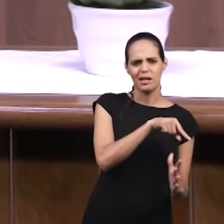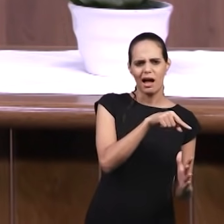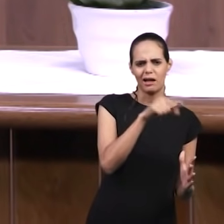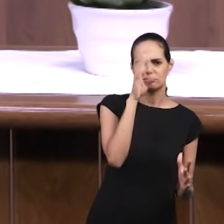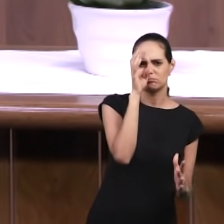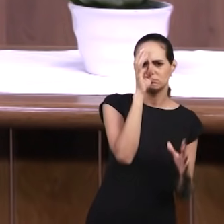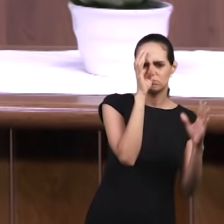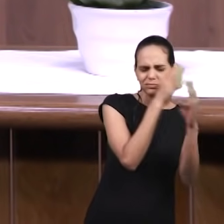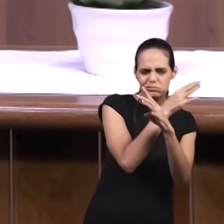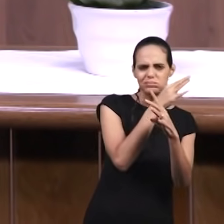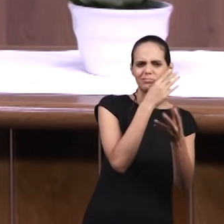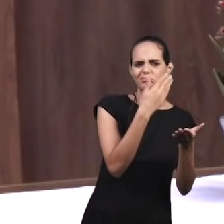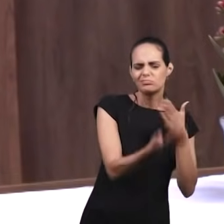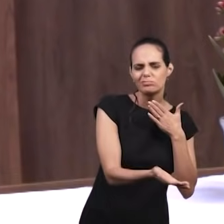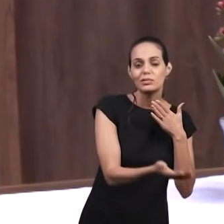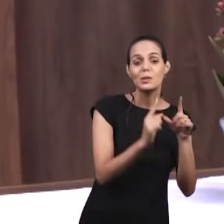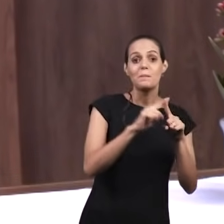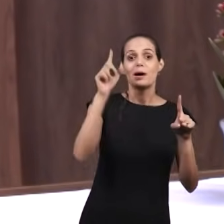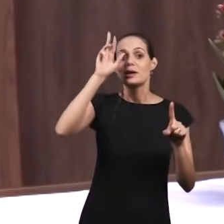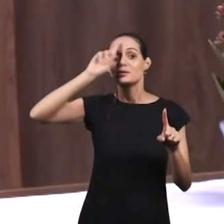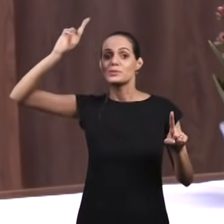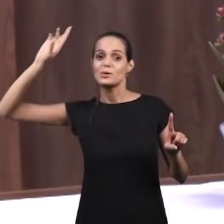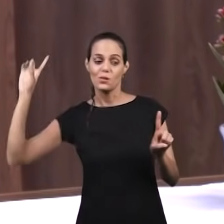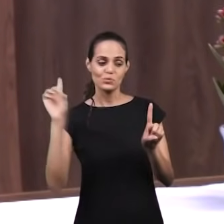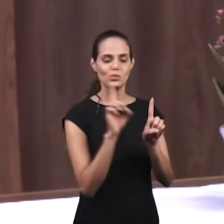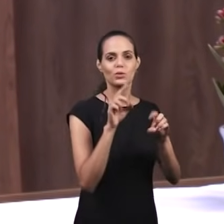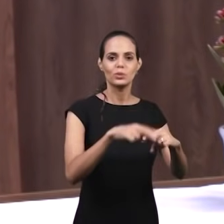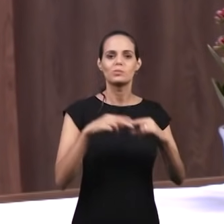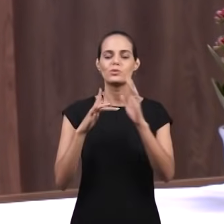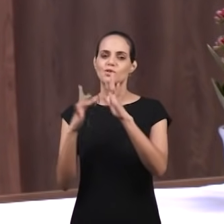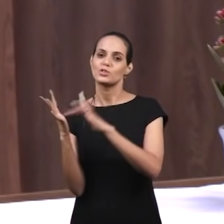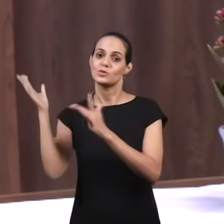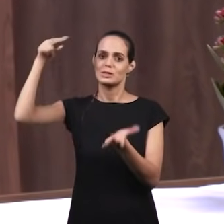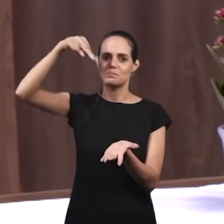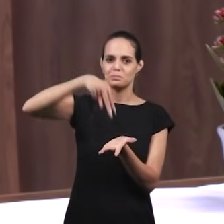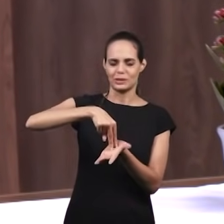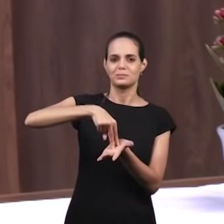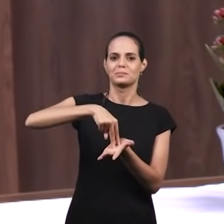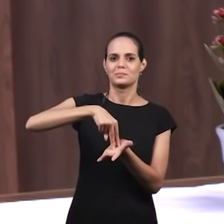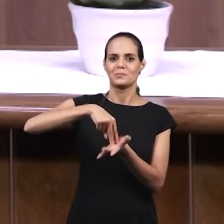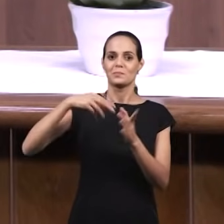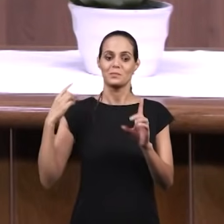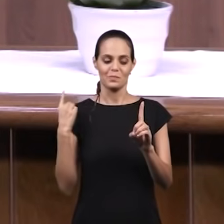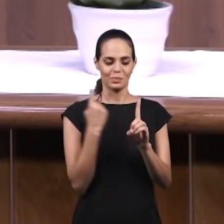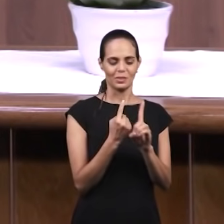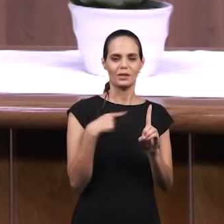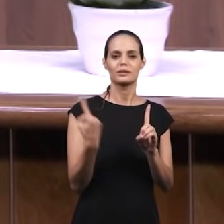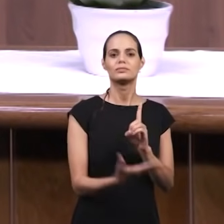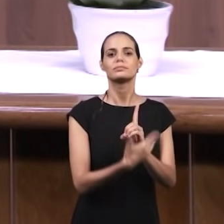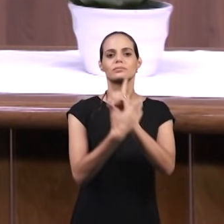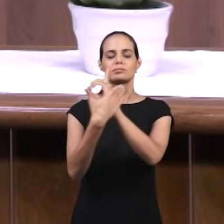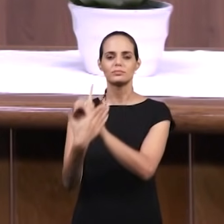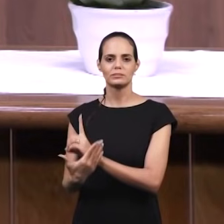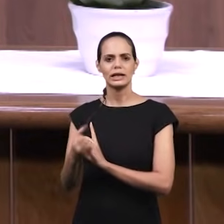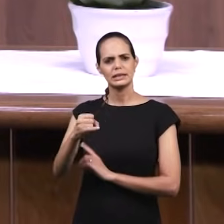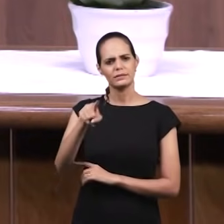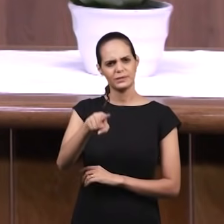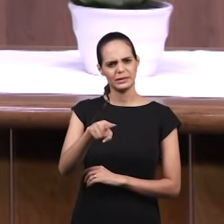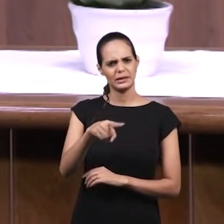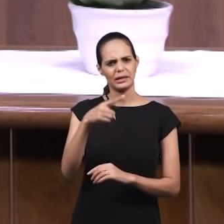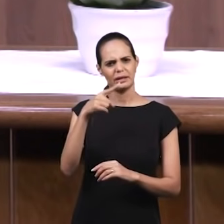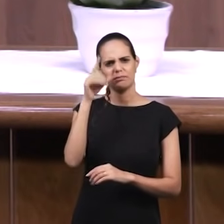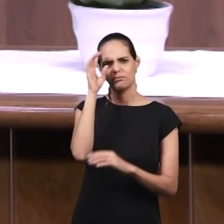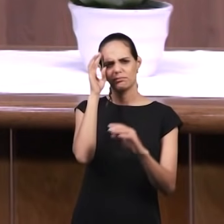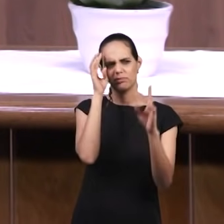somos encontrados pelo Senhor, através do seu Filho que veio até nós. Então, se você está